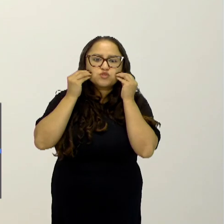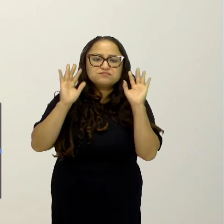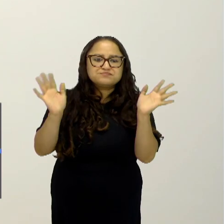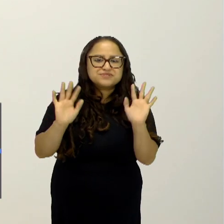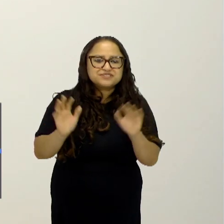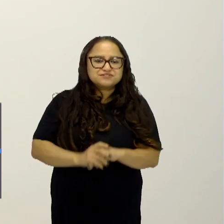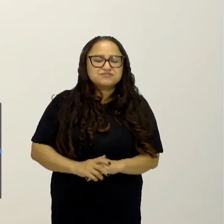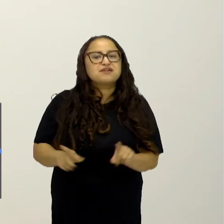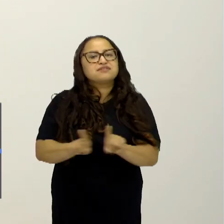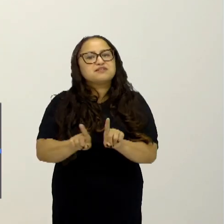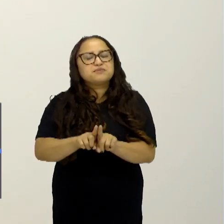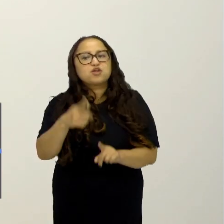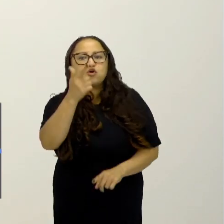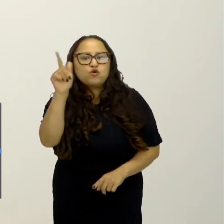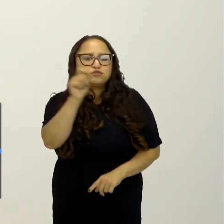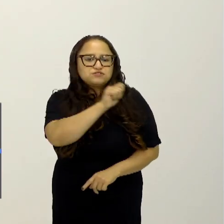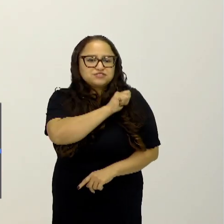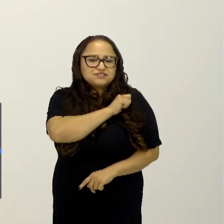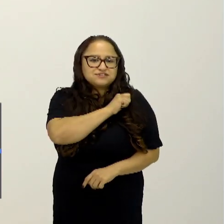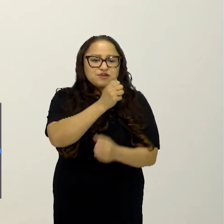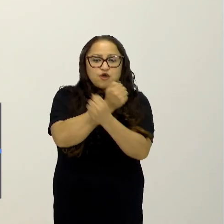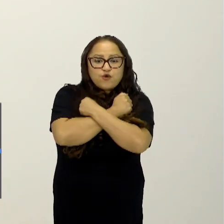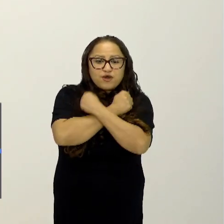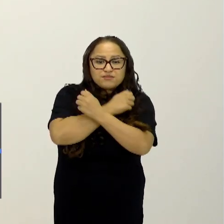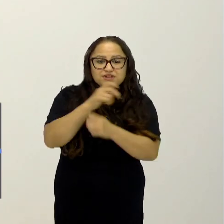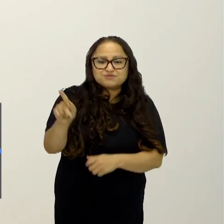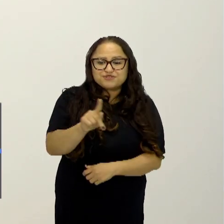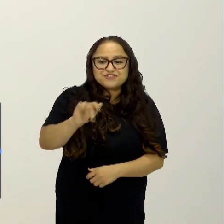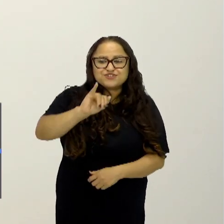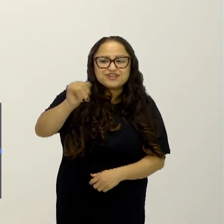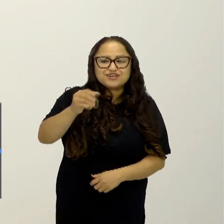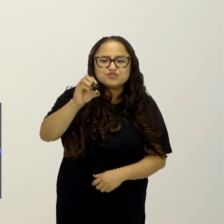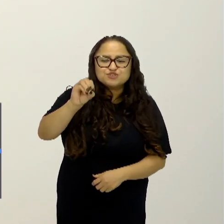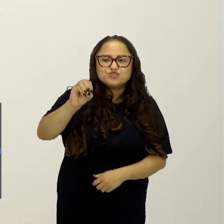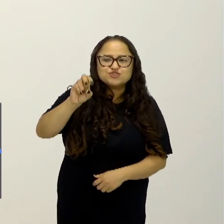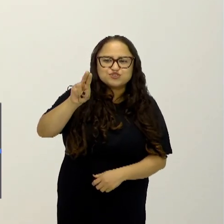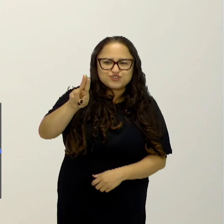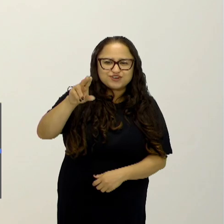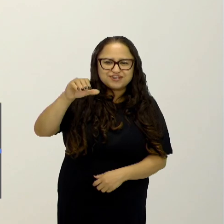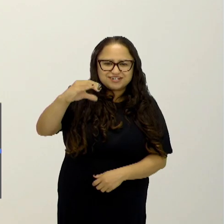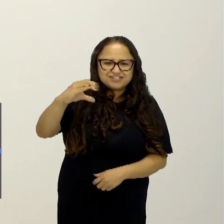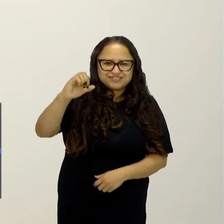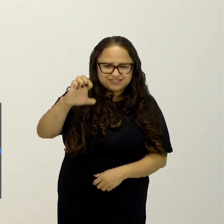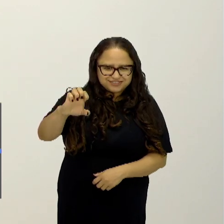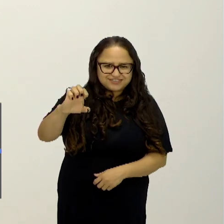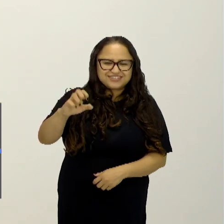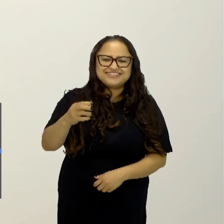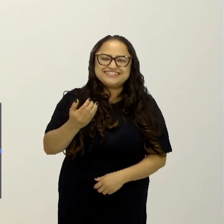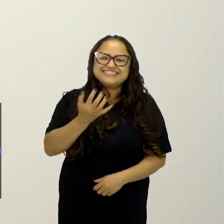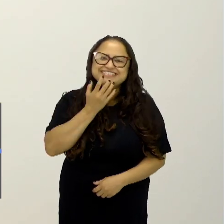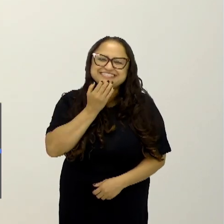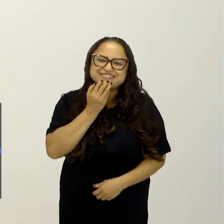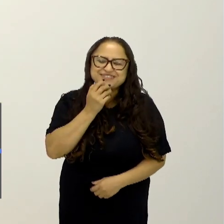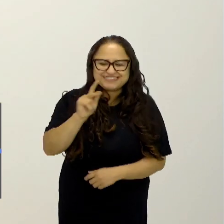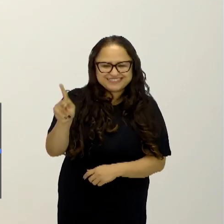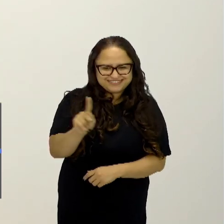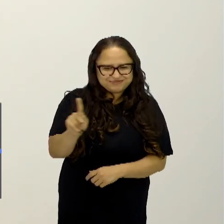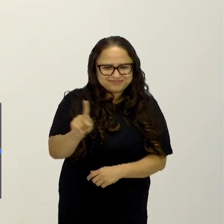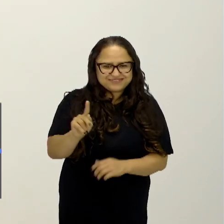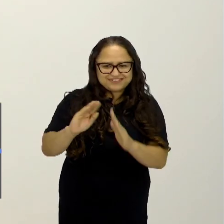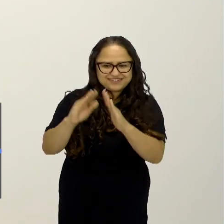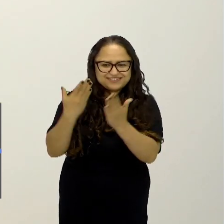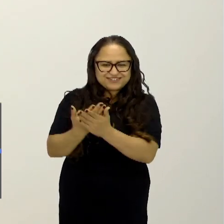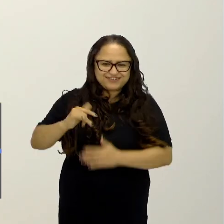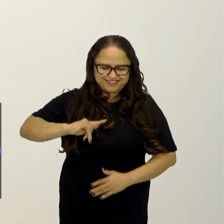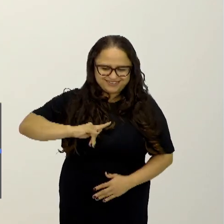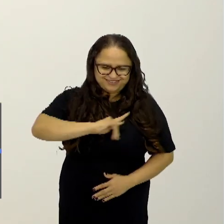de outros alunos também que fizeram. Quero mandar um abraço também para a professora Joyce, da escola Dom João, tá?